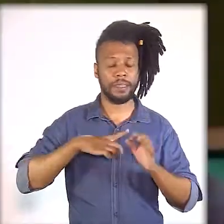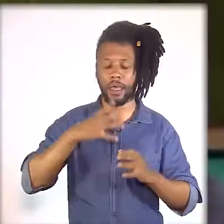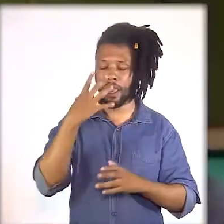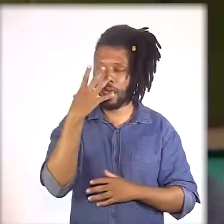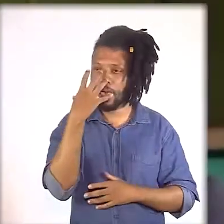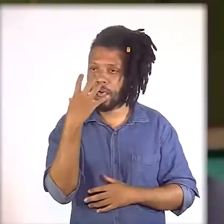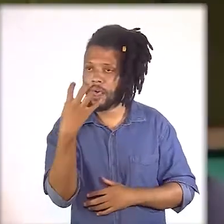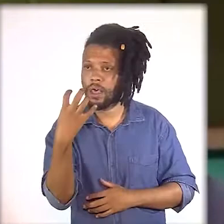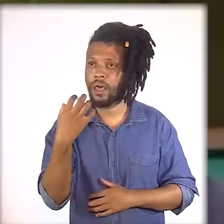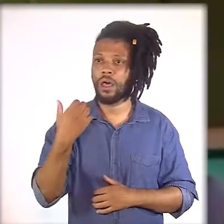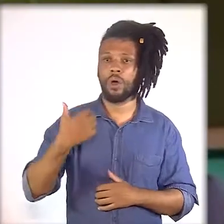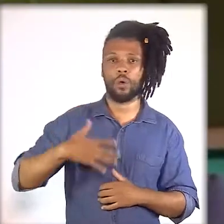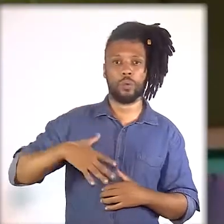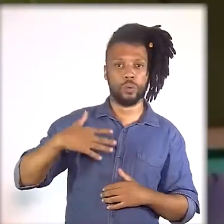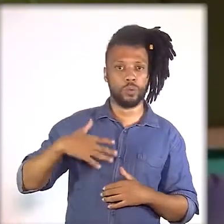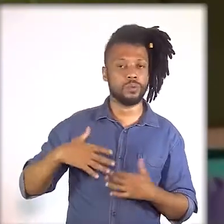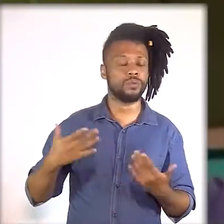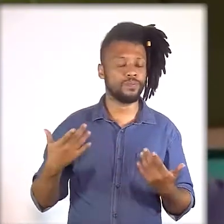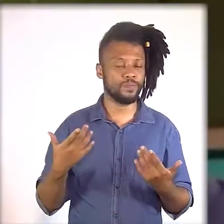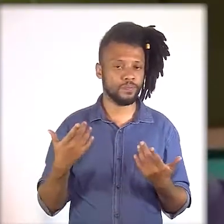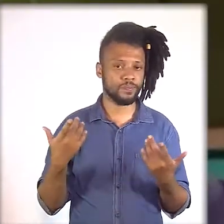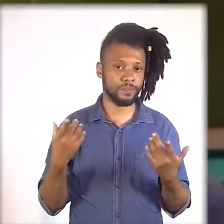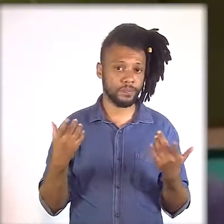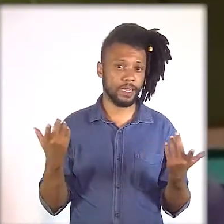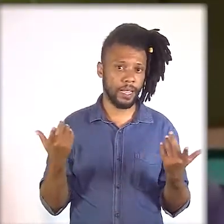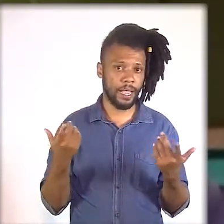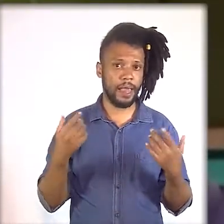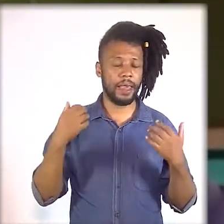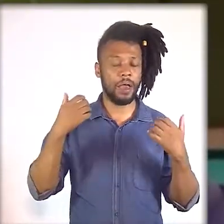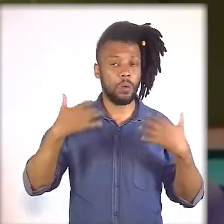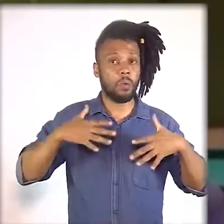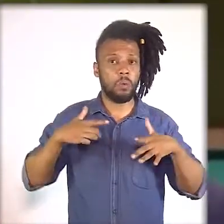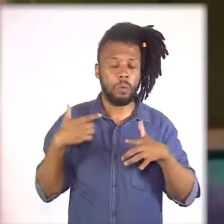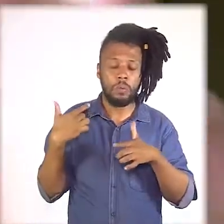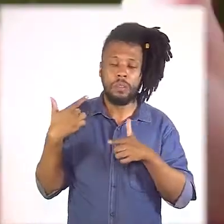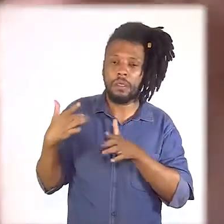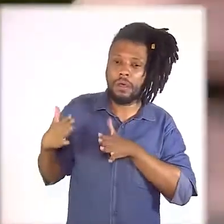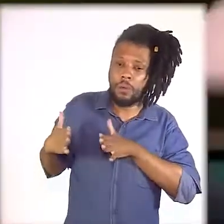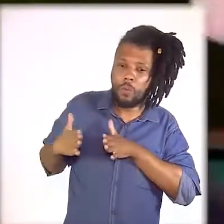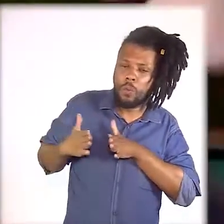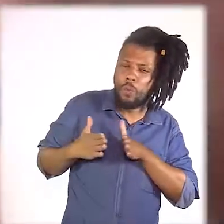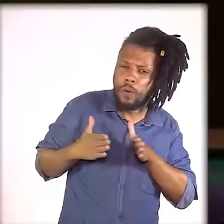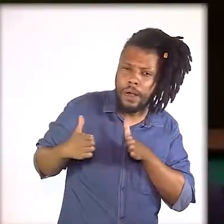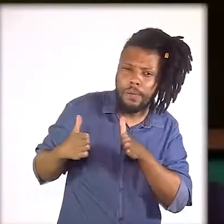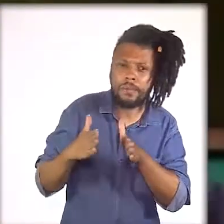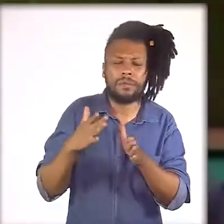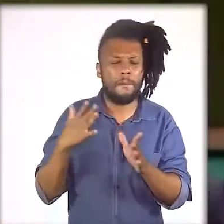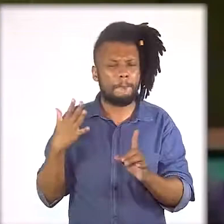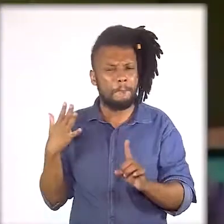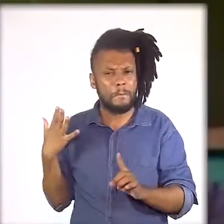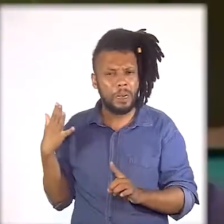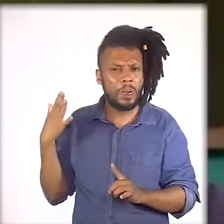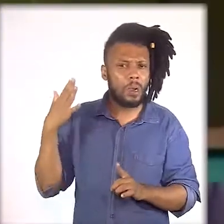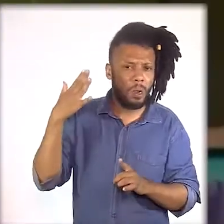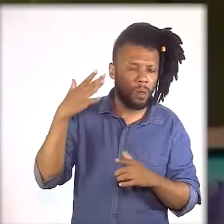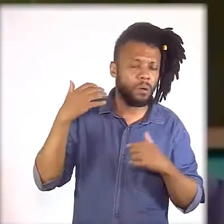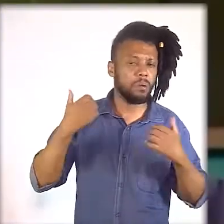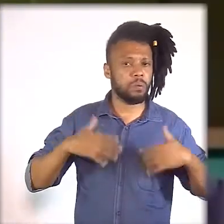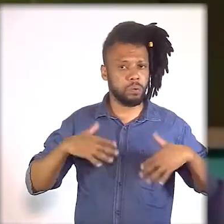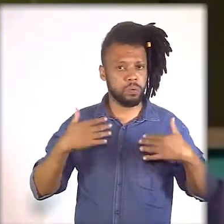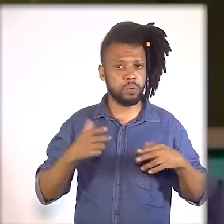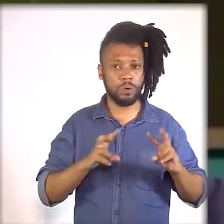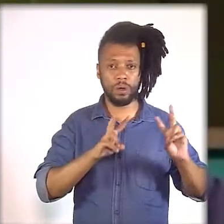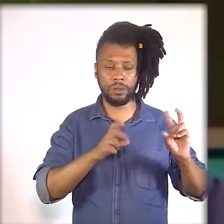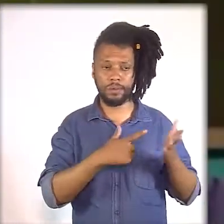tipo de ambição. Era praticamente uma epopeia, uma saga mesmo, como o César chegou a pensar em